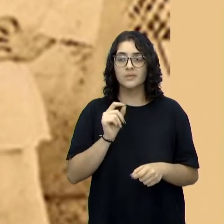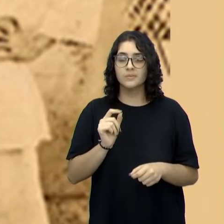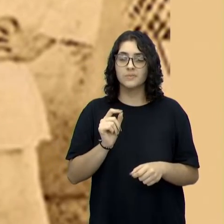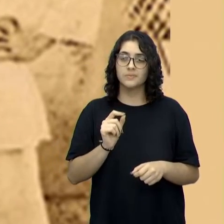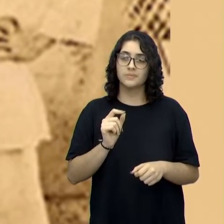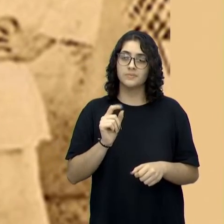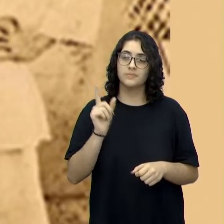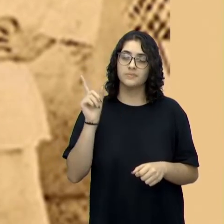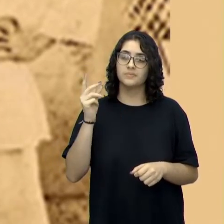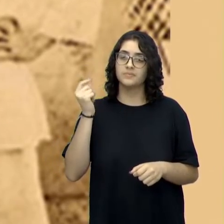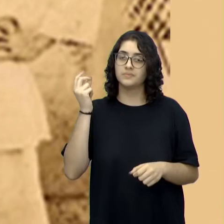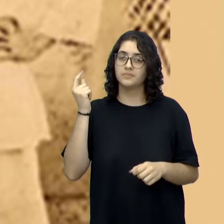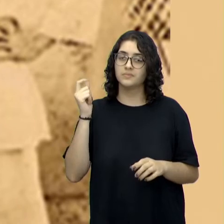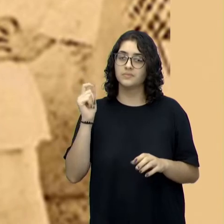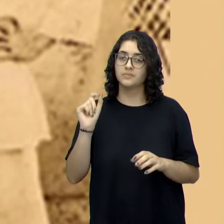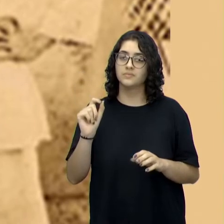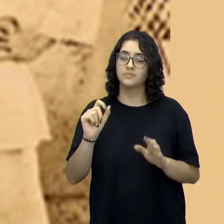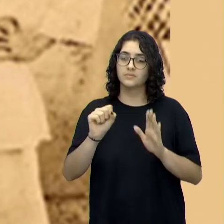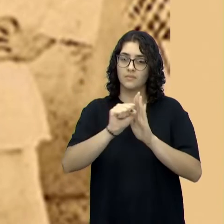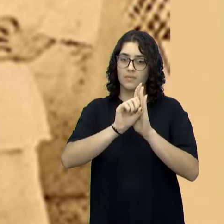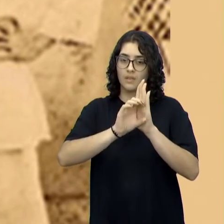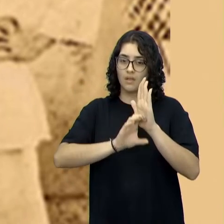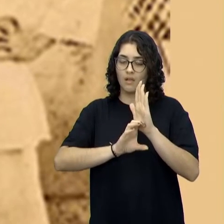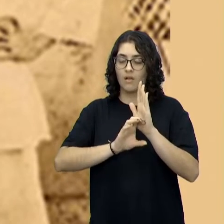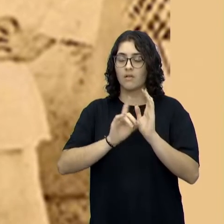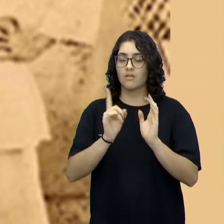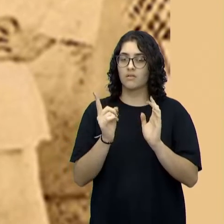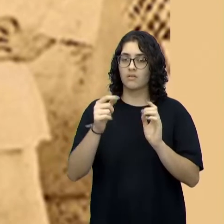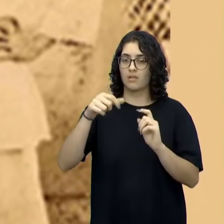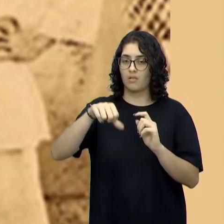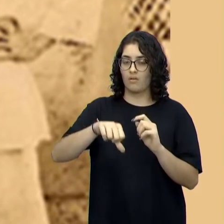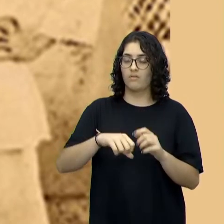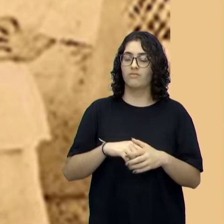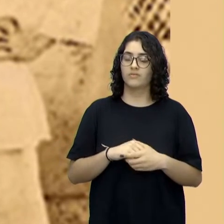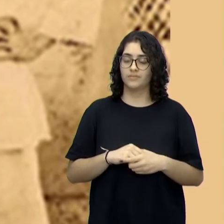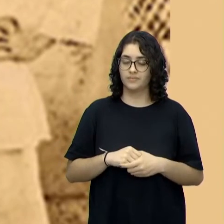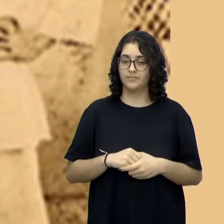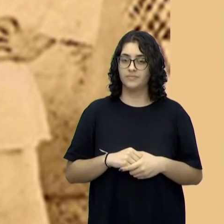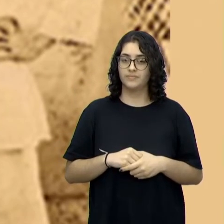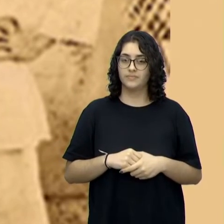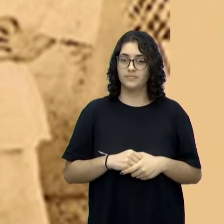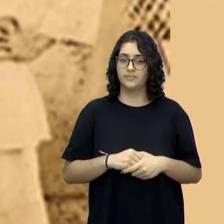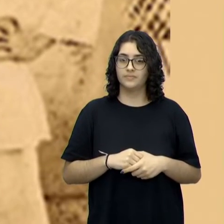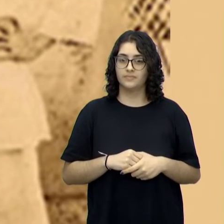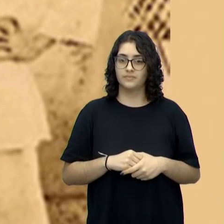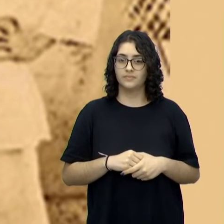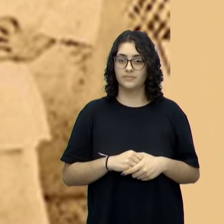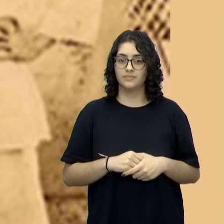no finalzinho ali até o final do século XIX, tá bom?